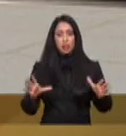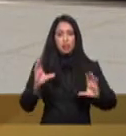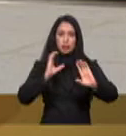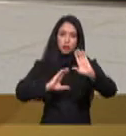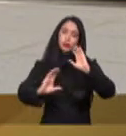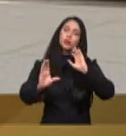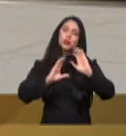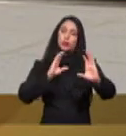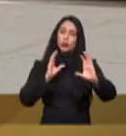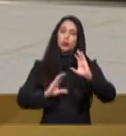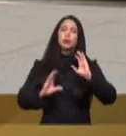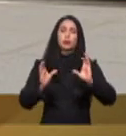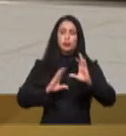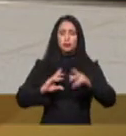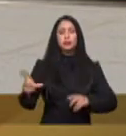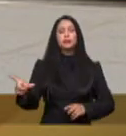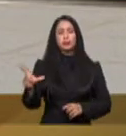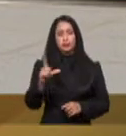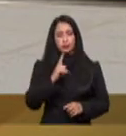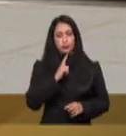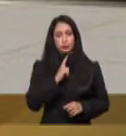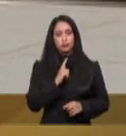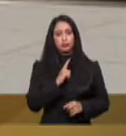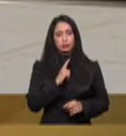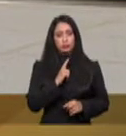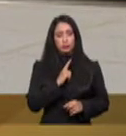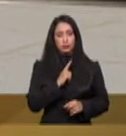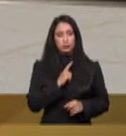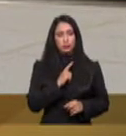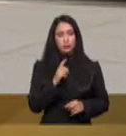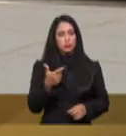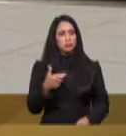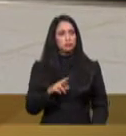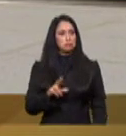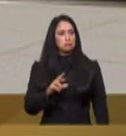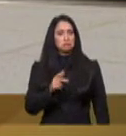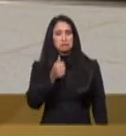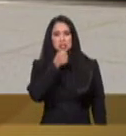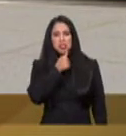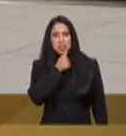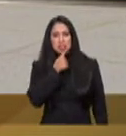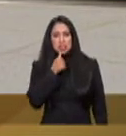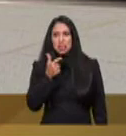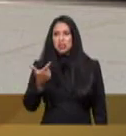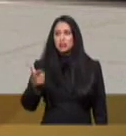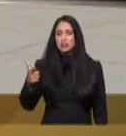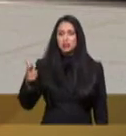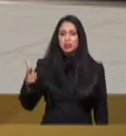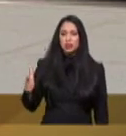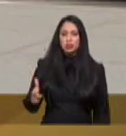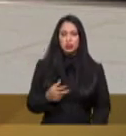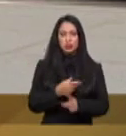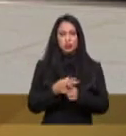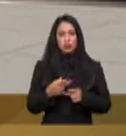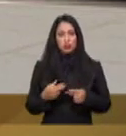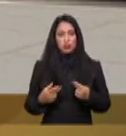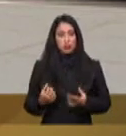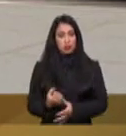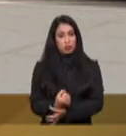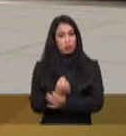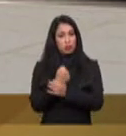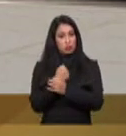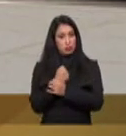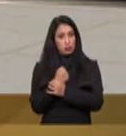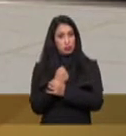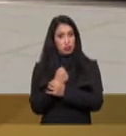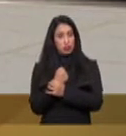comunicacionais sejam exercidas, sem o sacrifício de outros valores constitucionais igualmente assegurados,